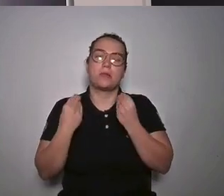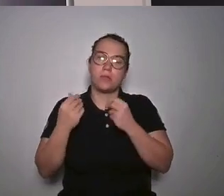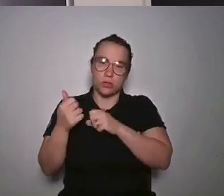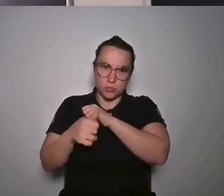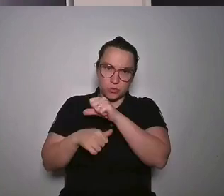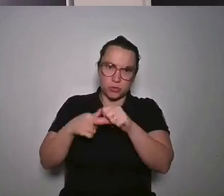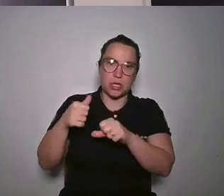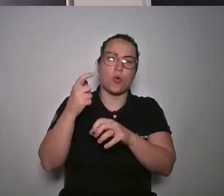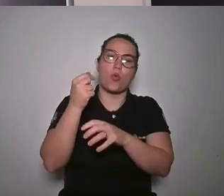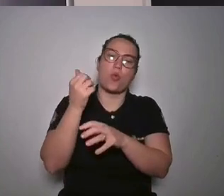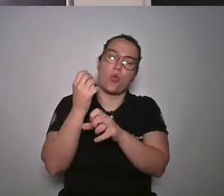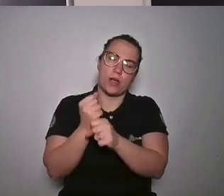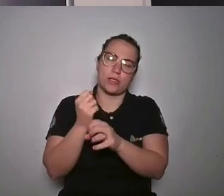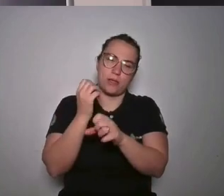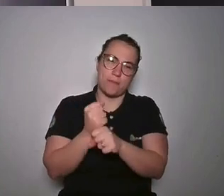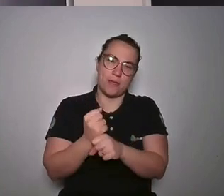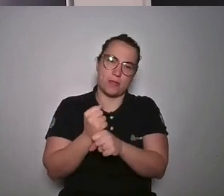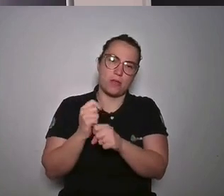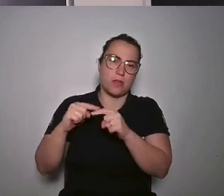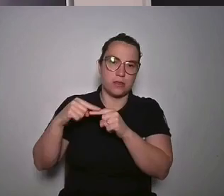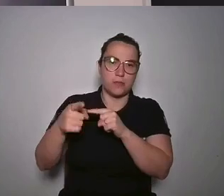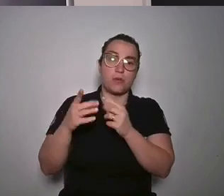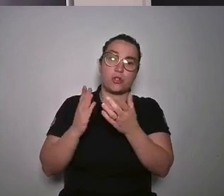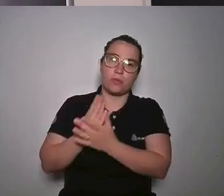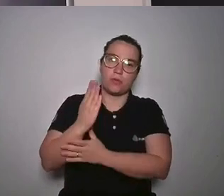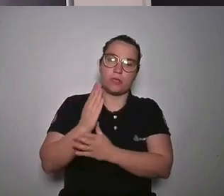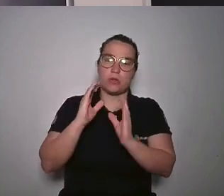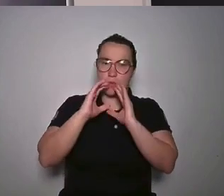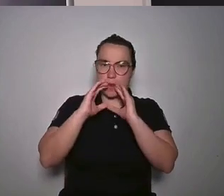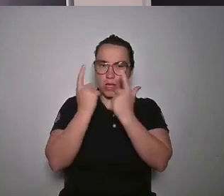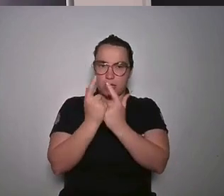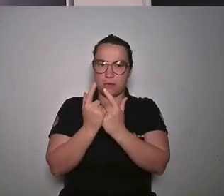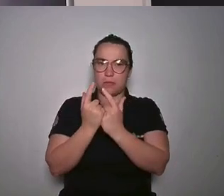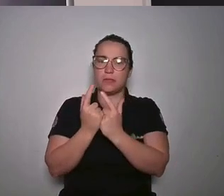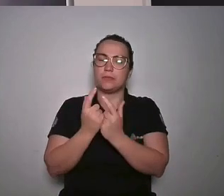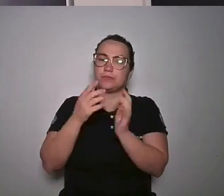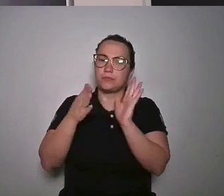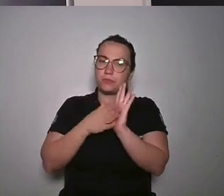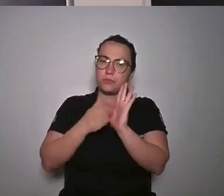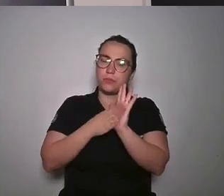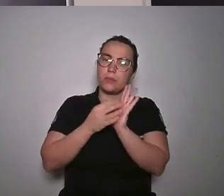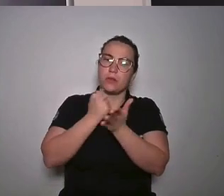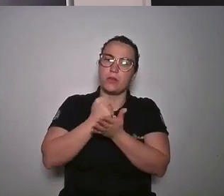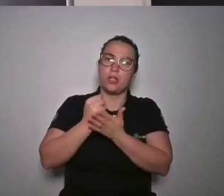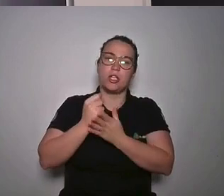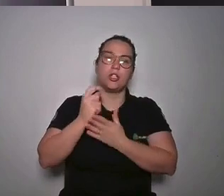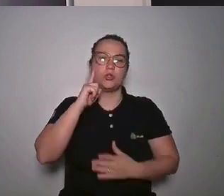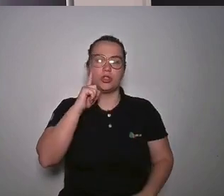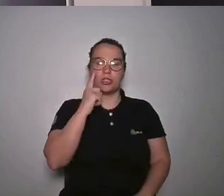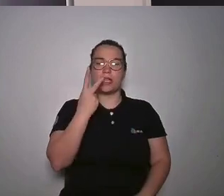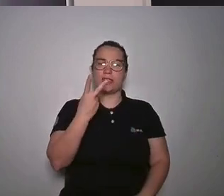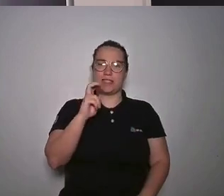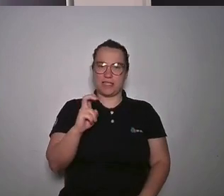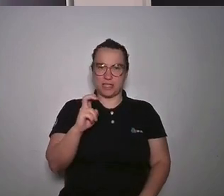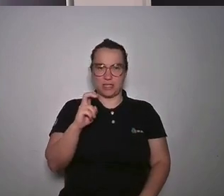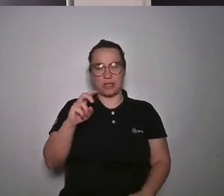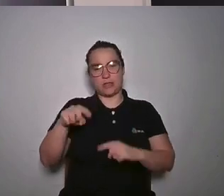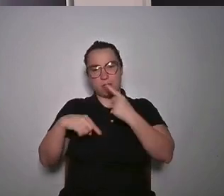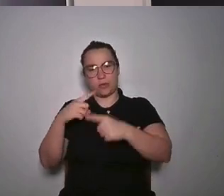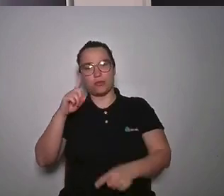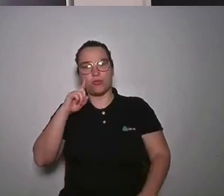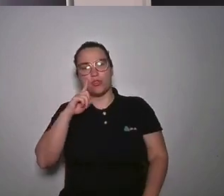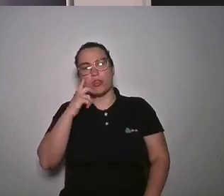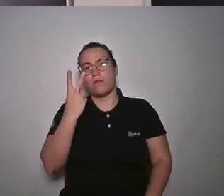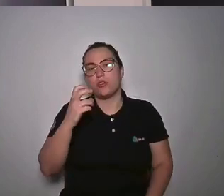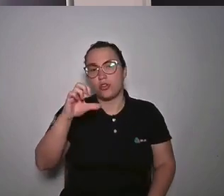o orçamento depois de aprovado pela Câmara, que a gente protocola agora dia 15 e dia 29, e eles nos têm